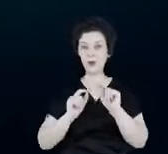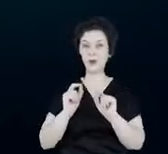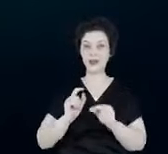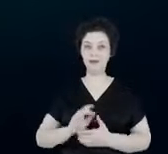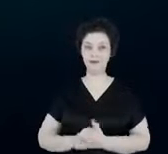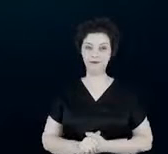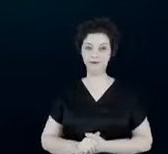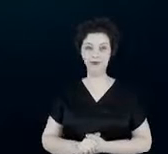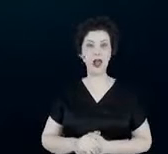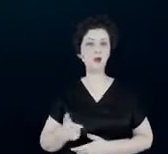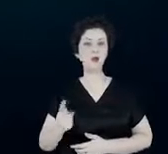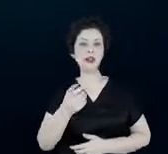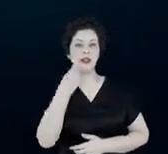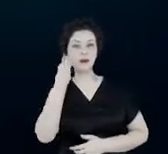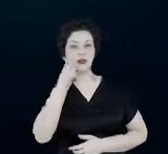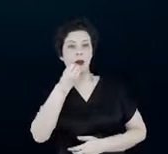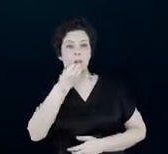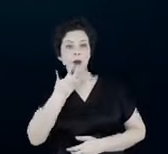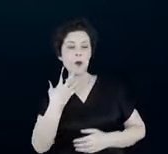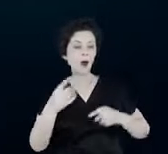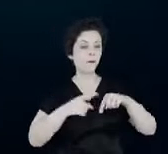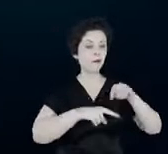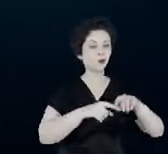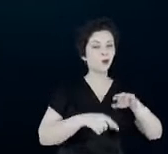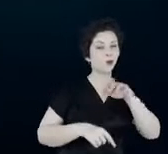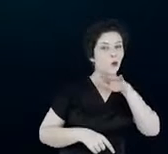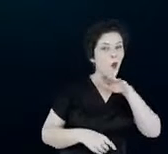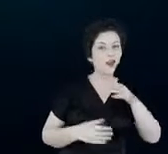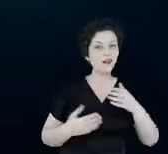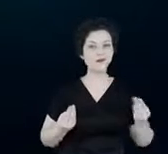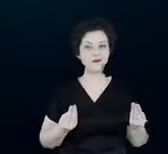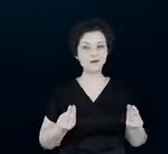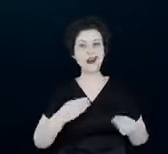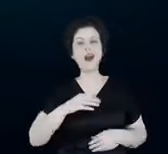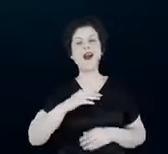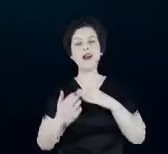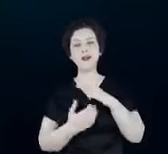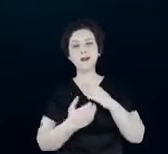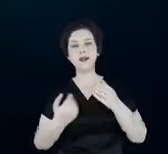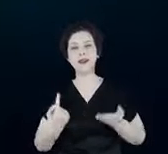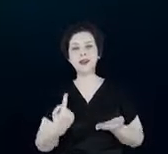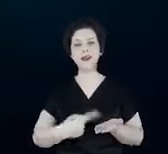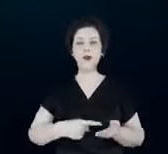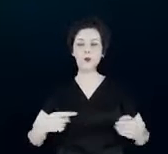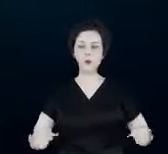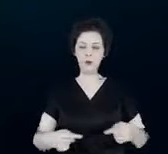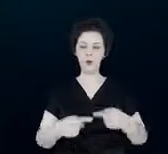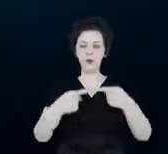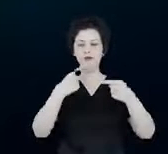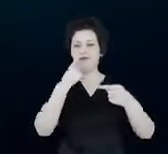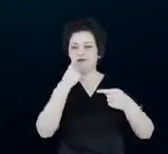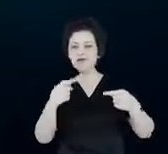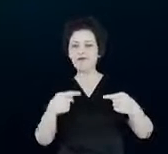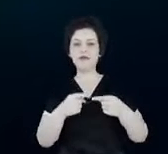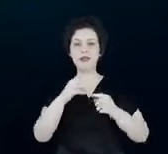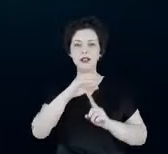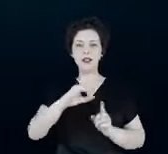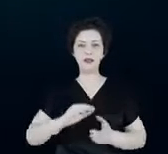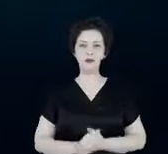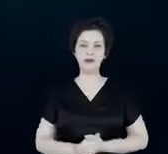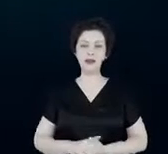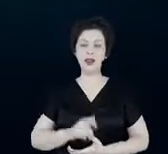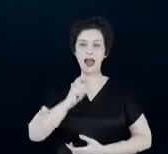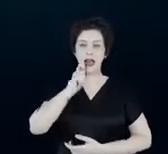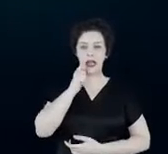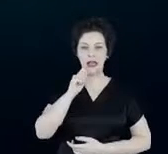não existe uma experiência boa se o produto é ruim Tão Seu sua empresa está alinhada com o cliente um bom caso ela é maneiro